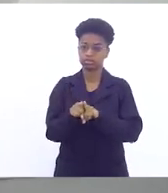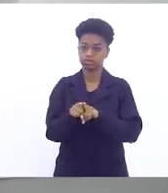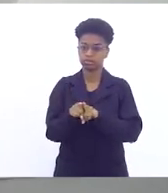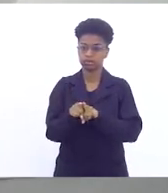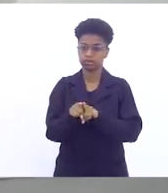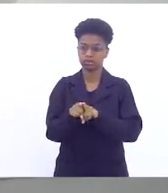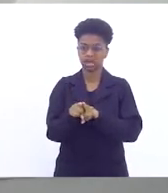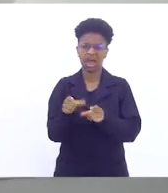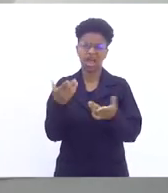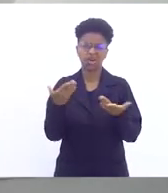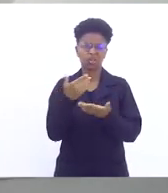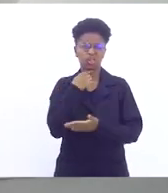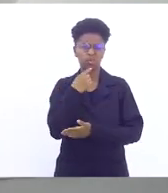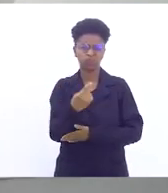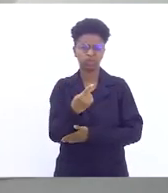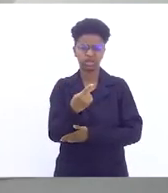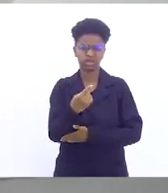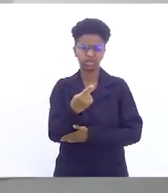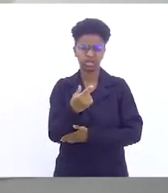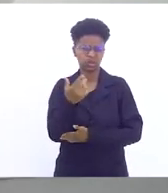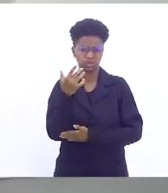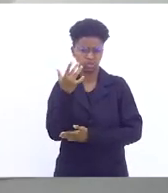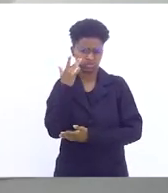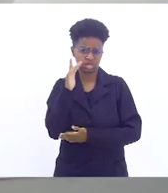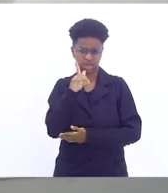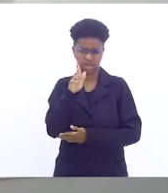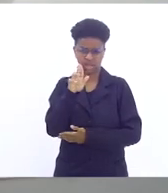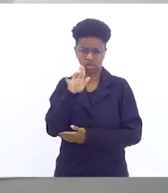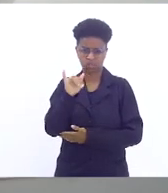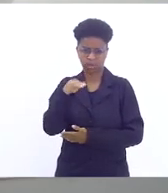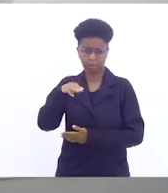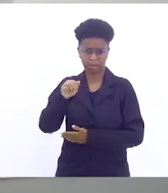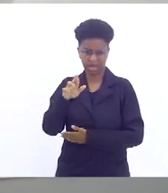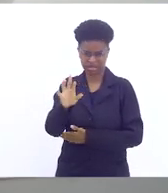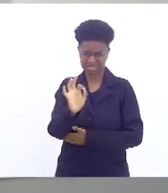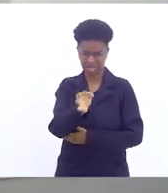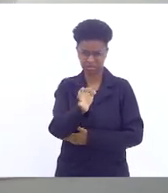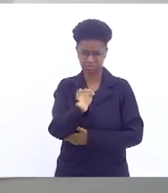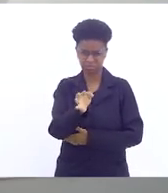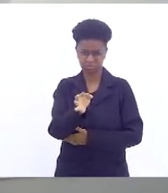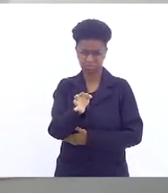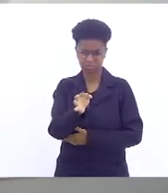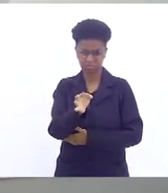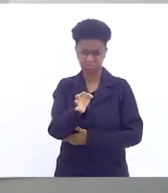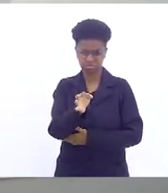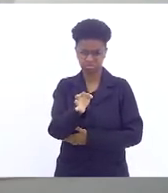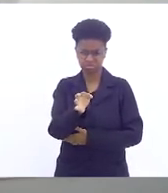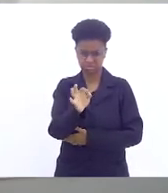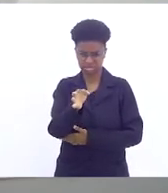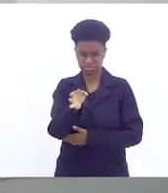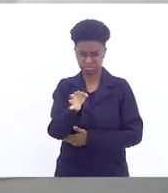Agora Fiquei em dúvida não sei se é Doutor Rui marcleto Albuquerque Tá certo